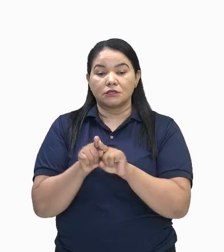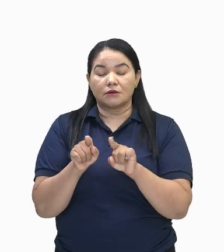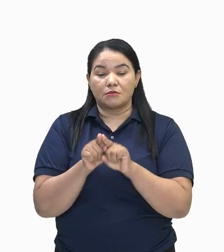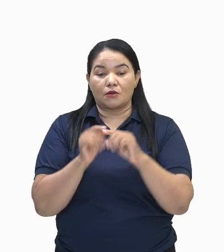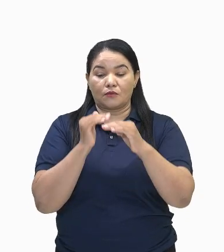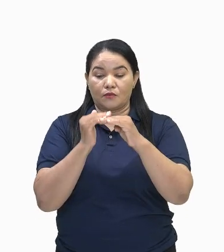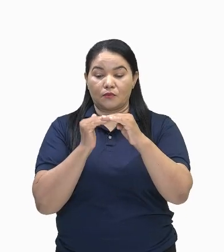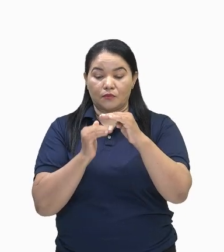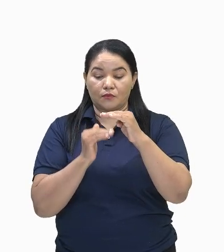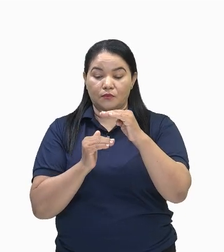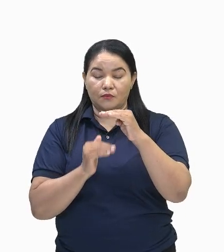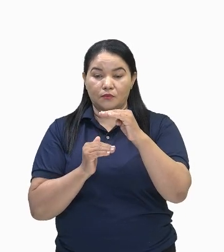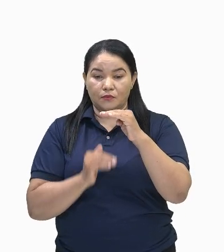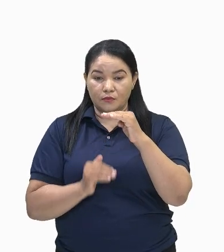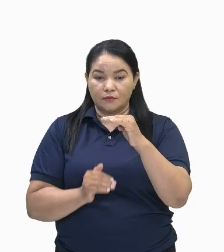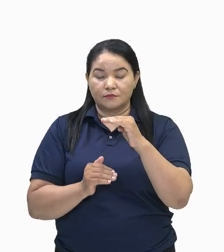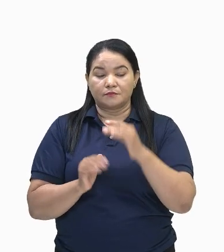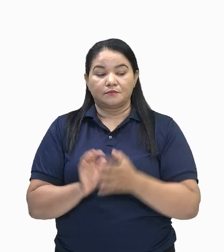sessões.